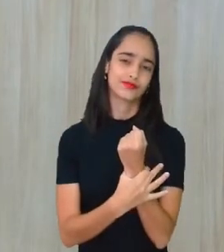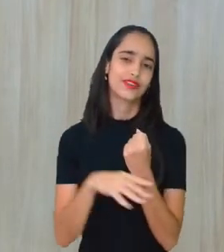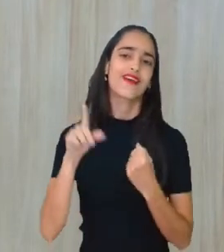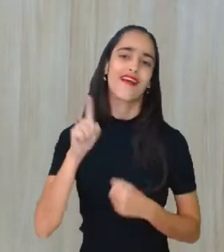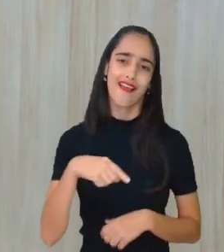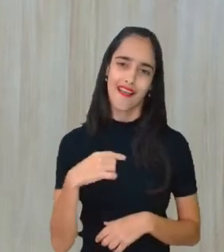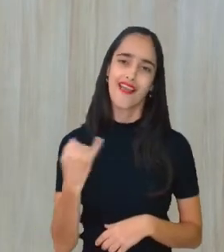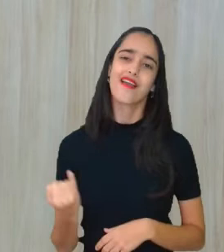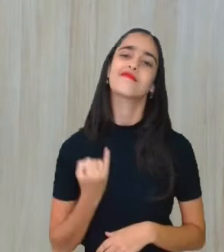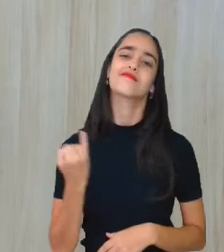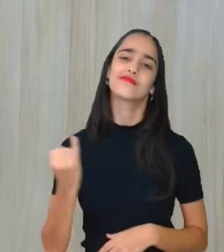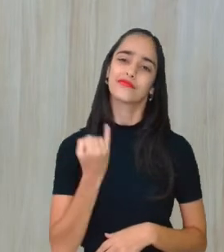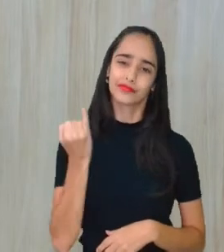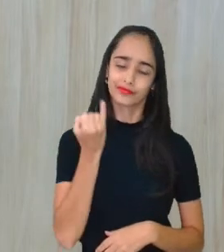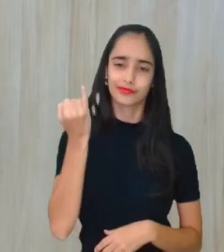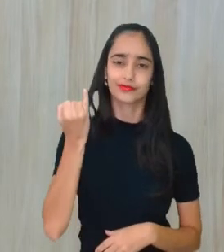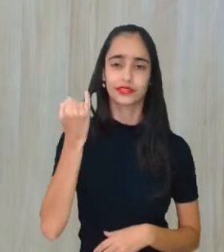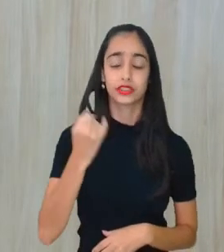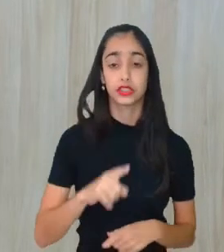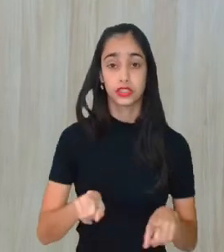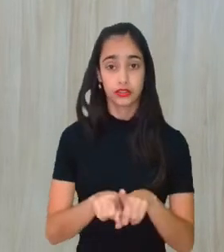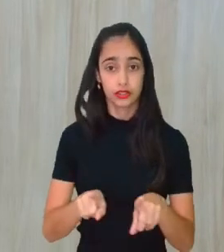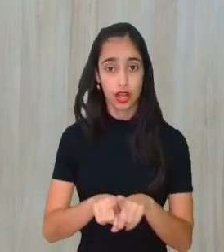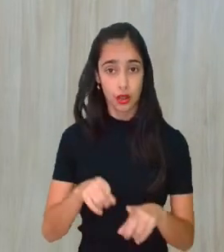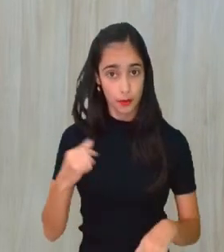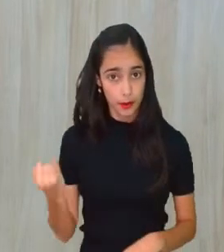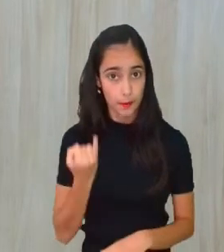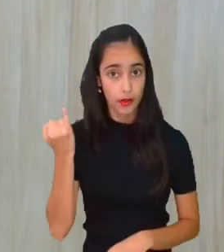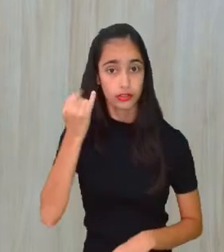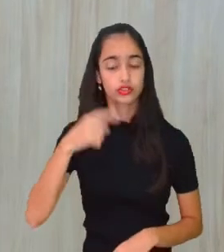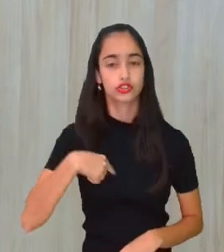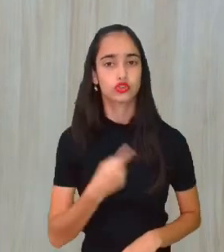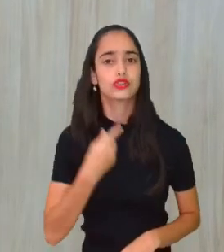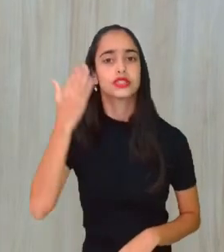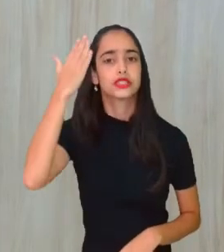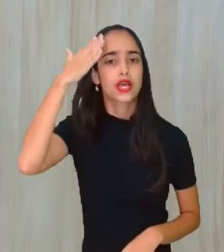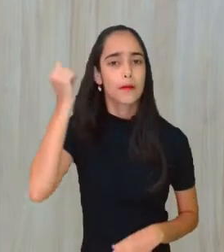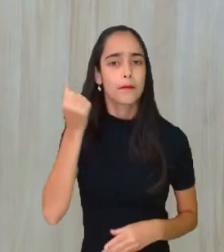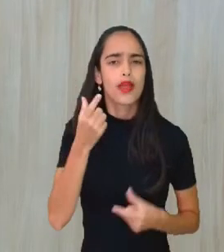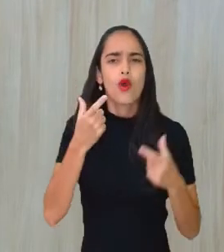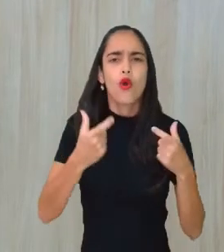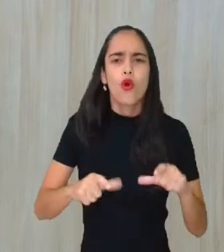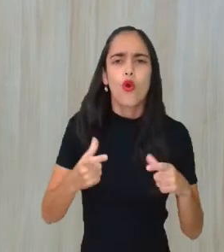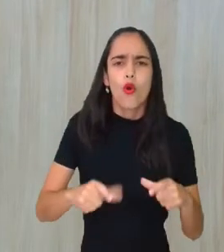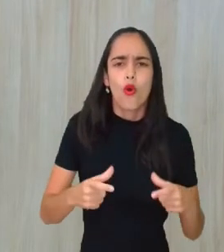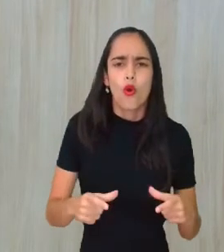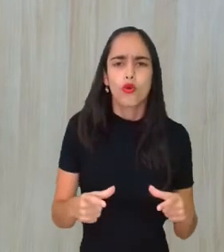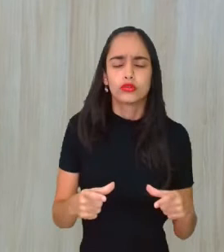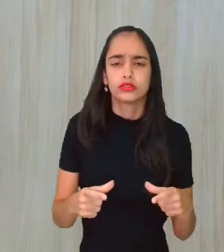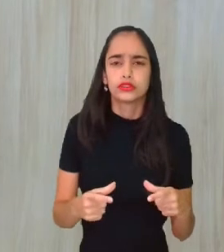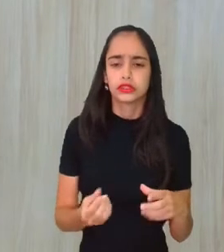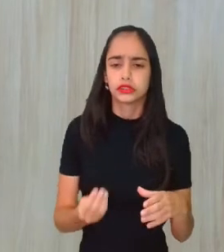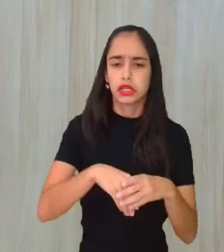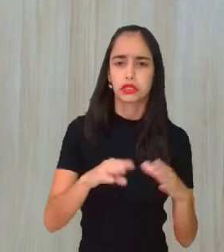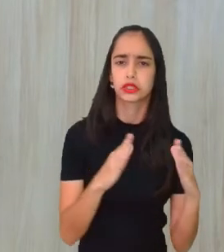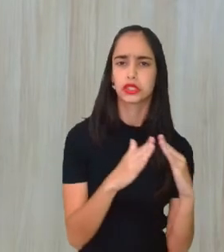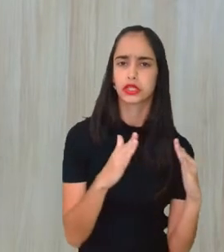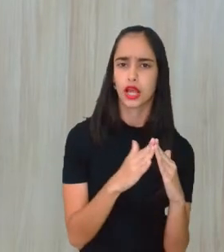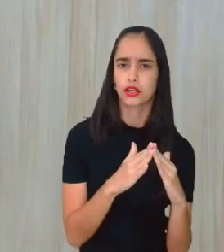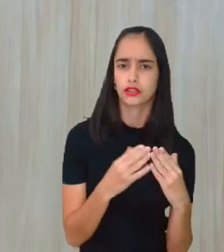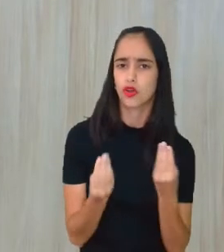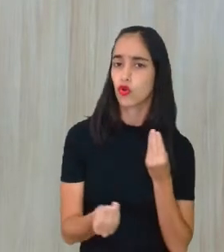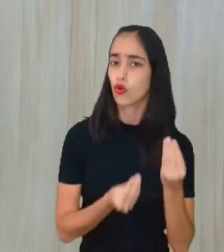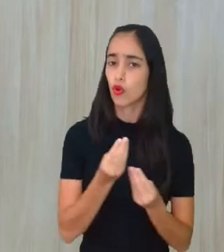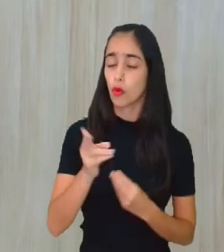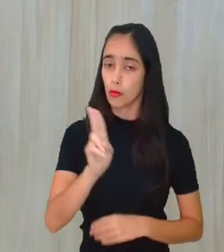muito importantes e é importante que a gente saiba também onde fica que tem a chave geral nas residências, nas nossas